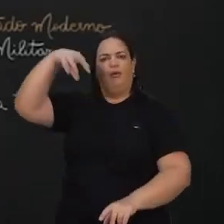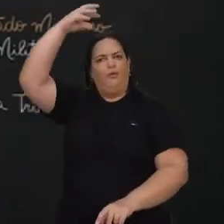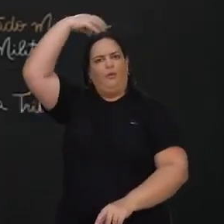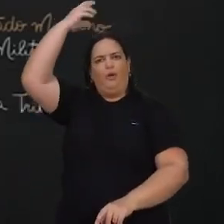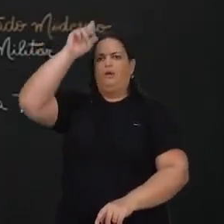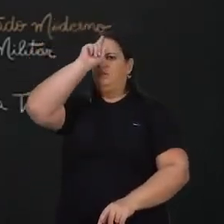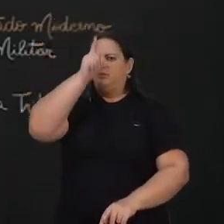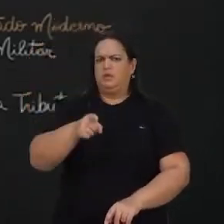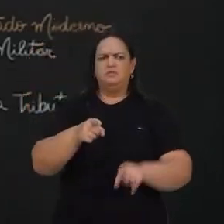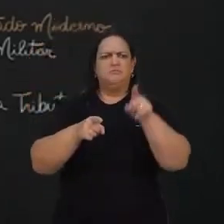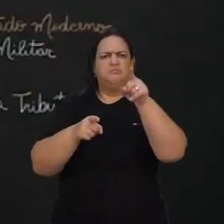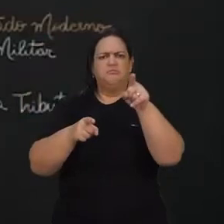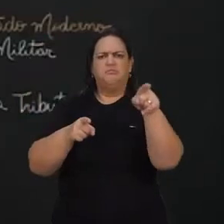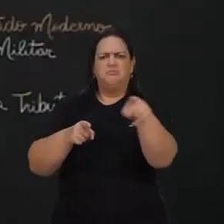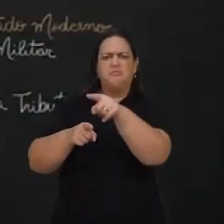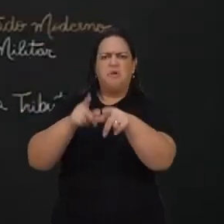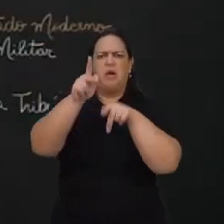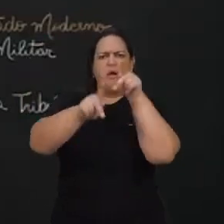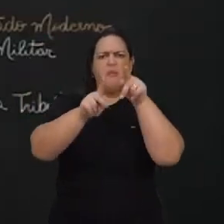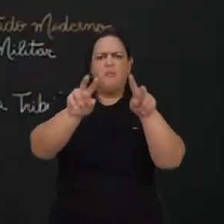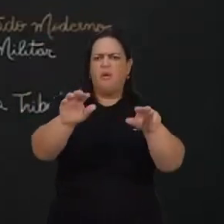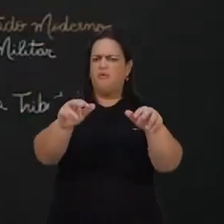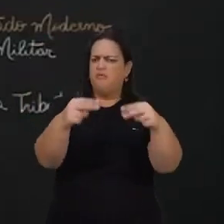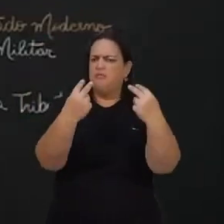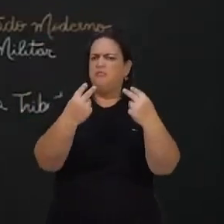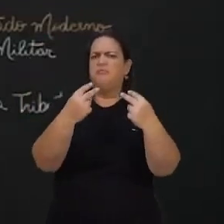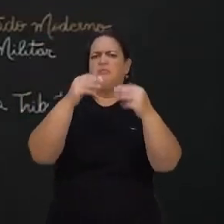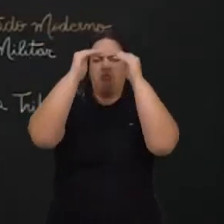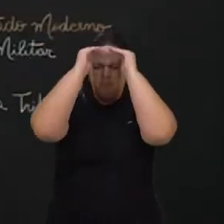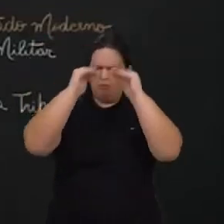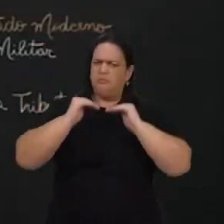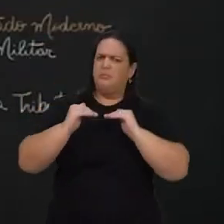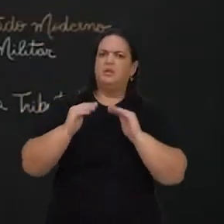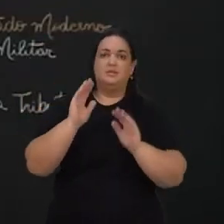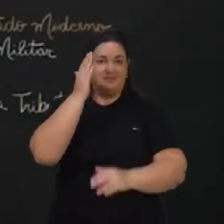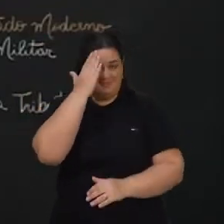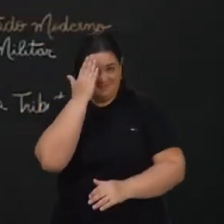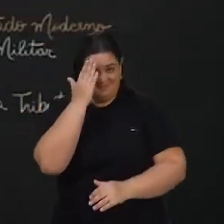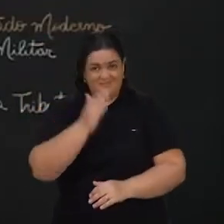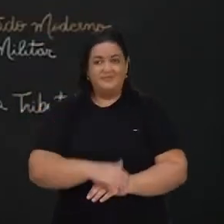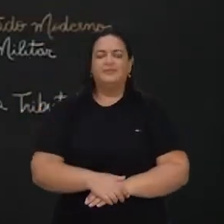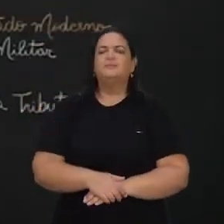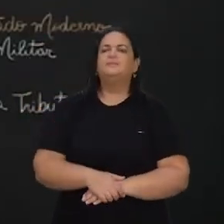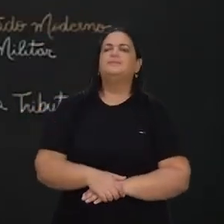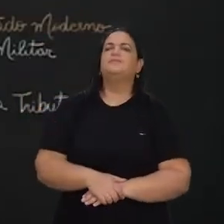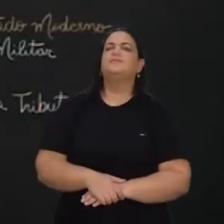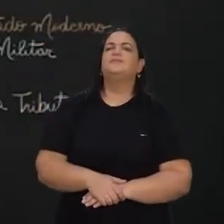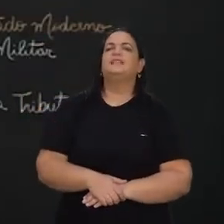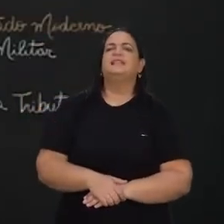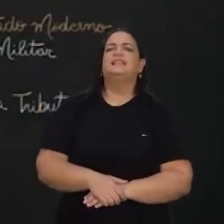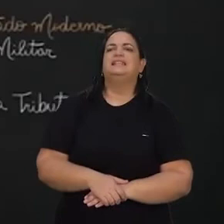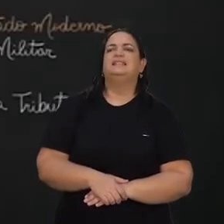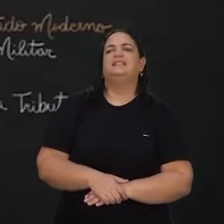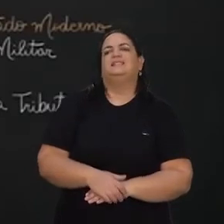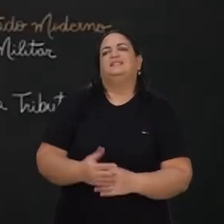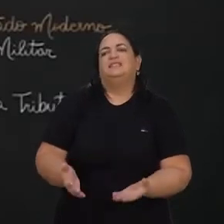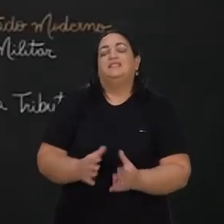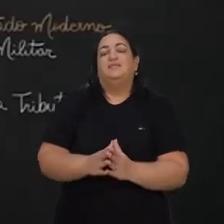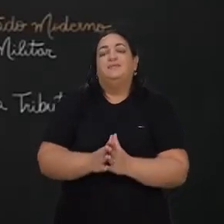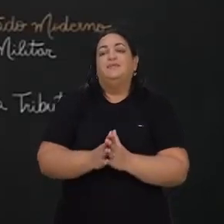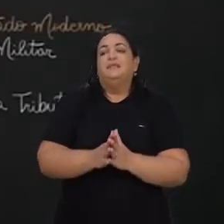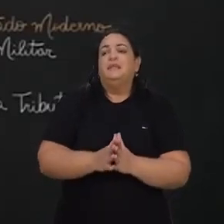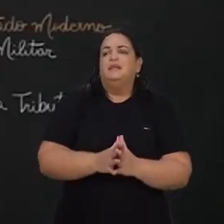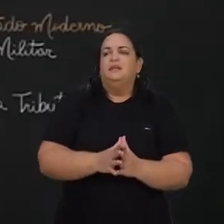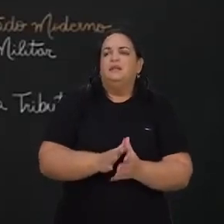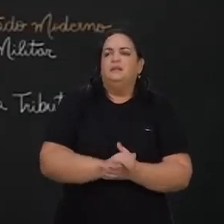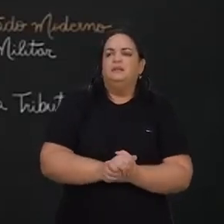lei, inclusive nas questões religiosas. A religião do rei, normalmente, havia uma cobrança que fosse a religião do povo